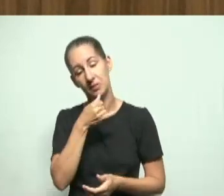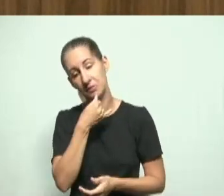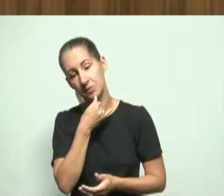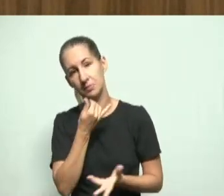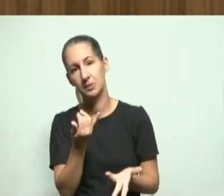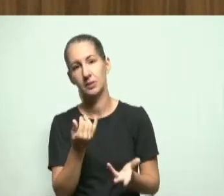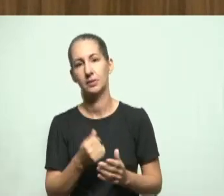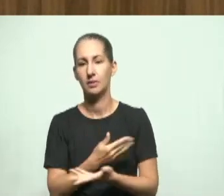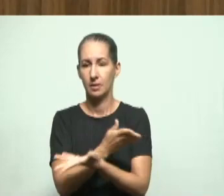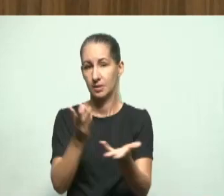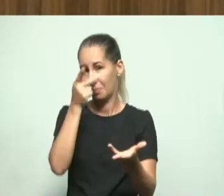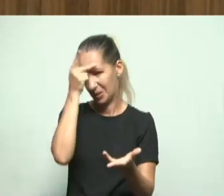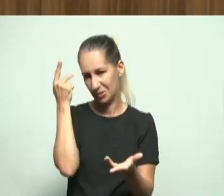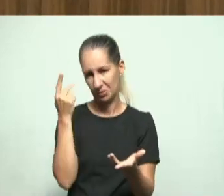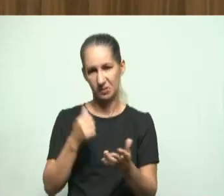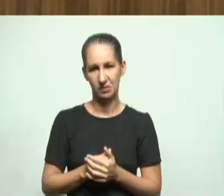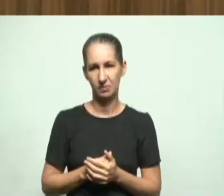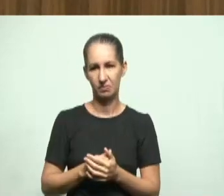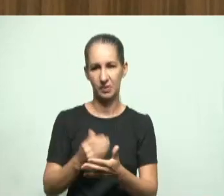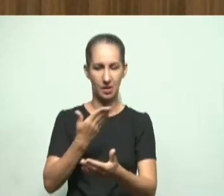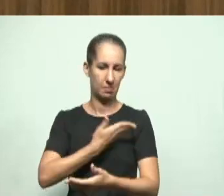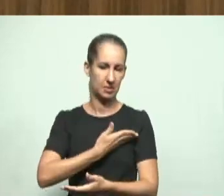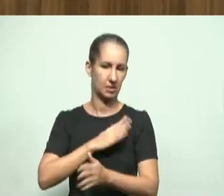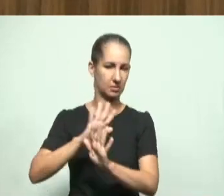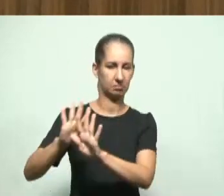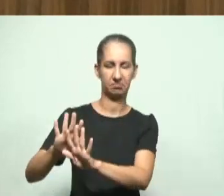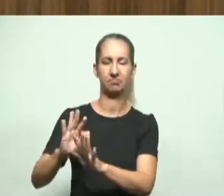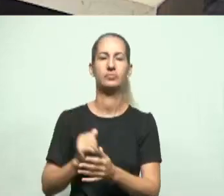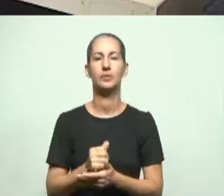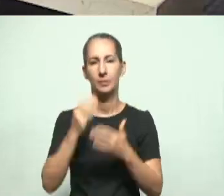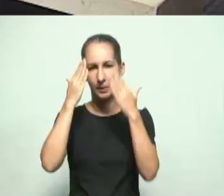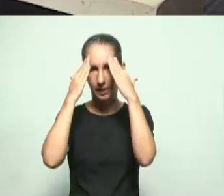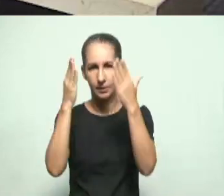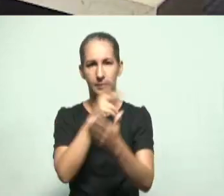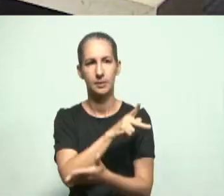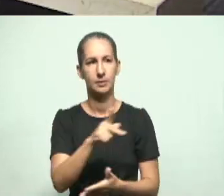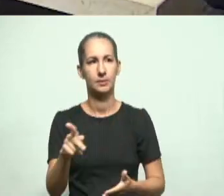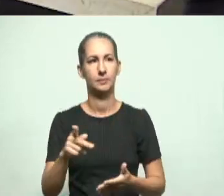infelizmente, essas pessoas não merecem nem sequer a nossa amizade. Obrigado, senhor presidente.